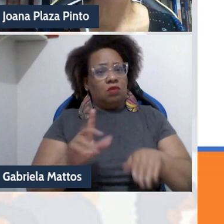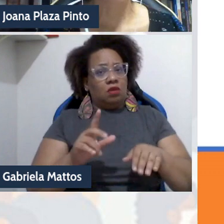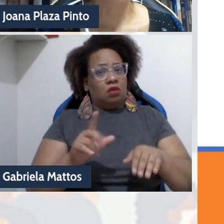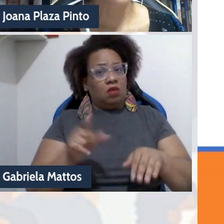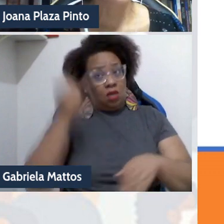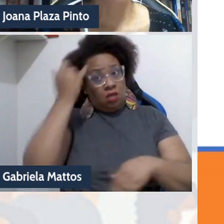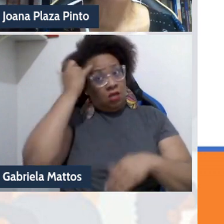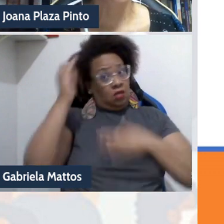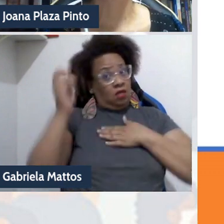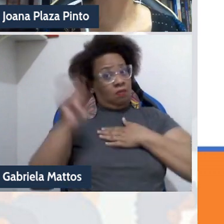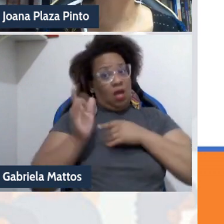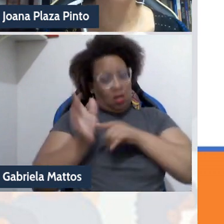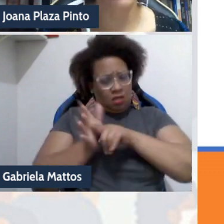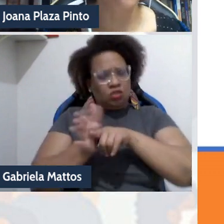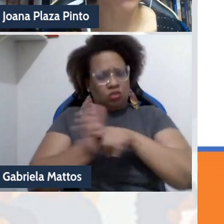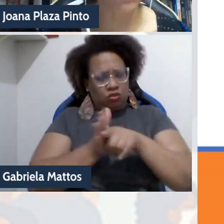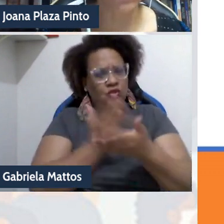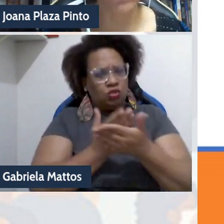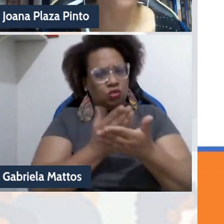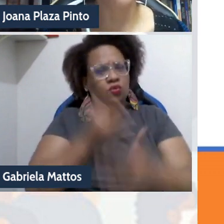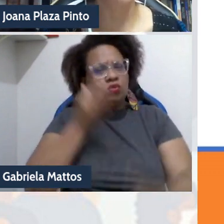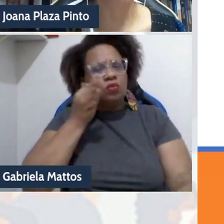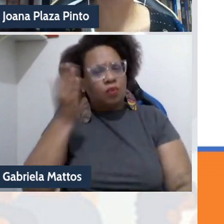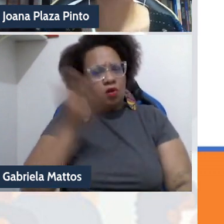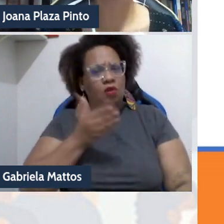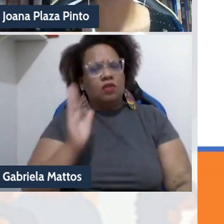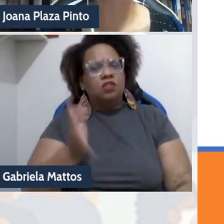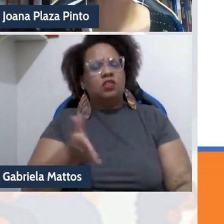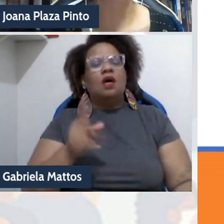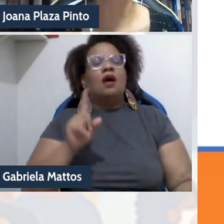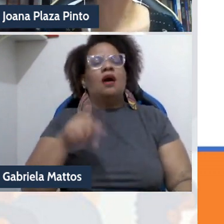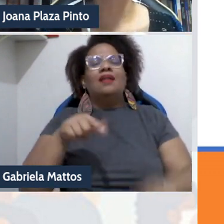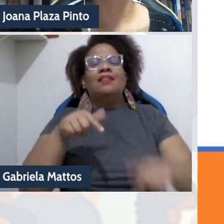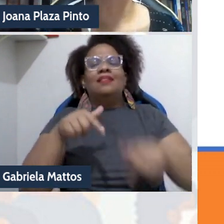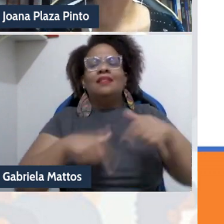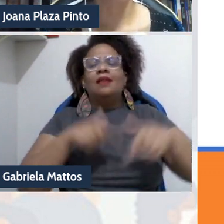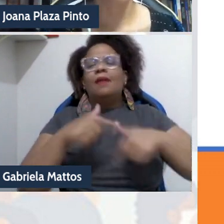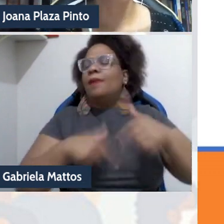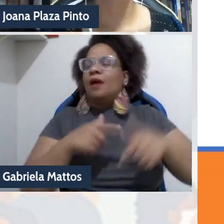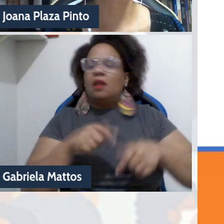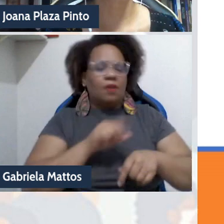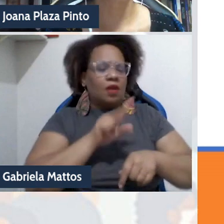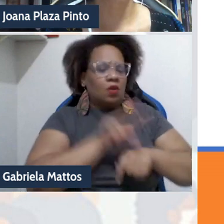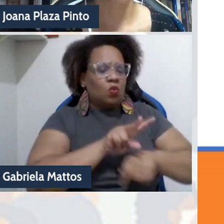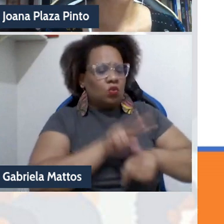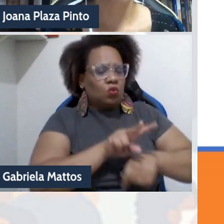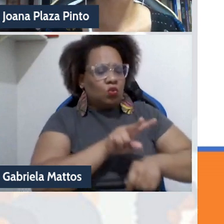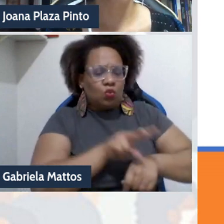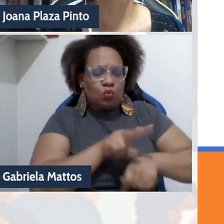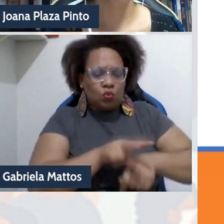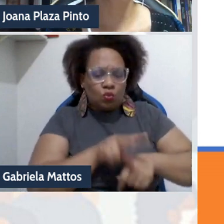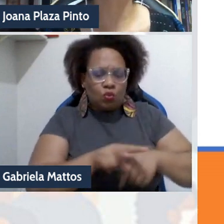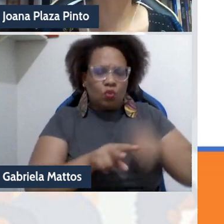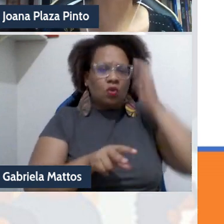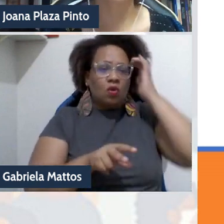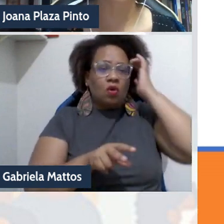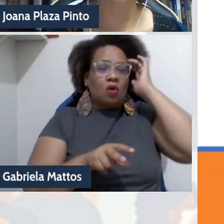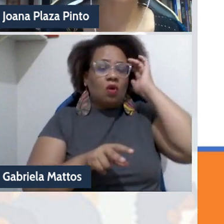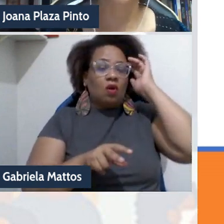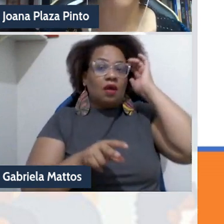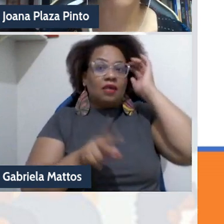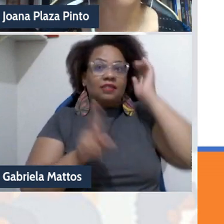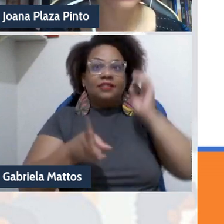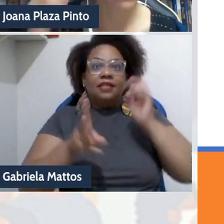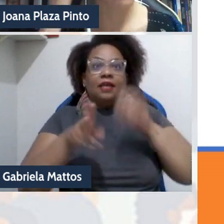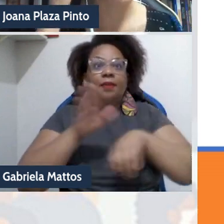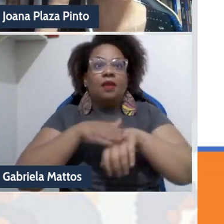que as atividades chamadas de reprodutivas continuam sendo colocadas como uma jornada